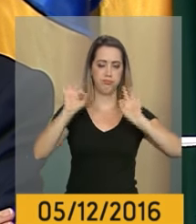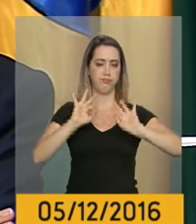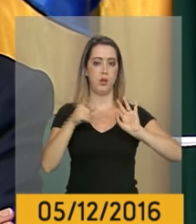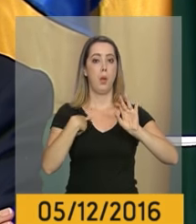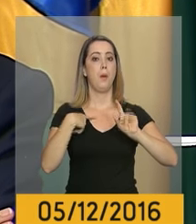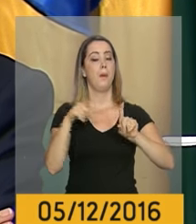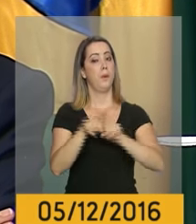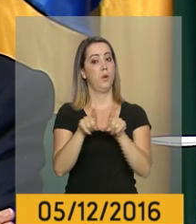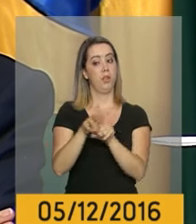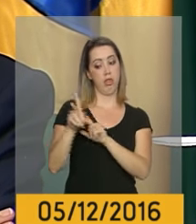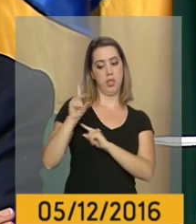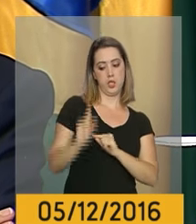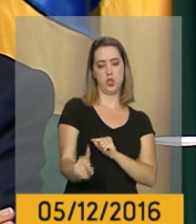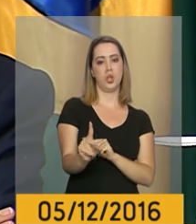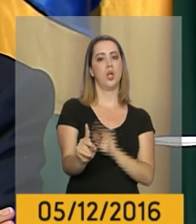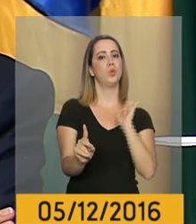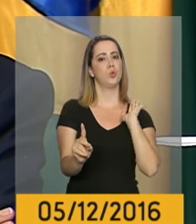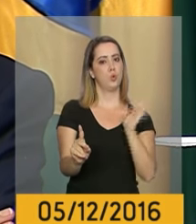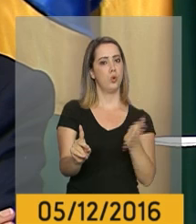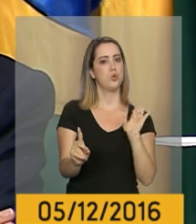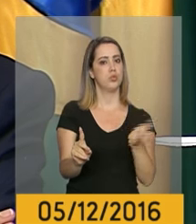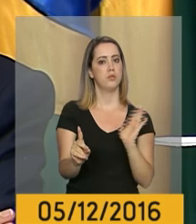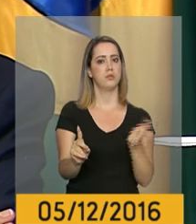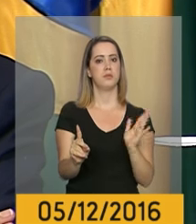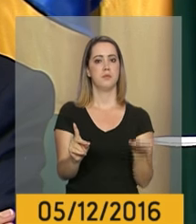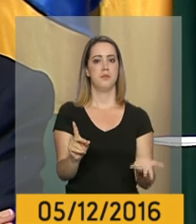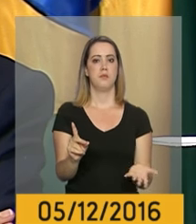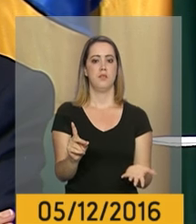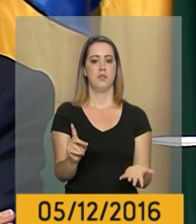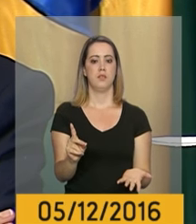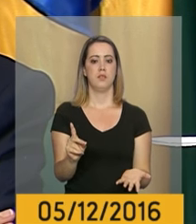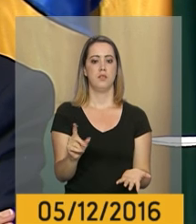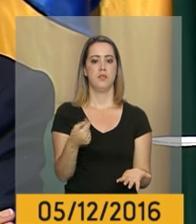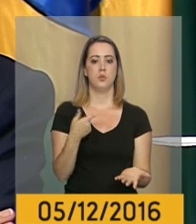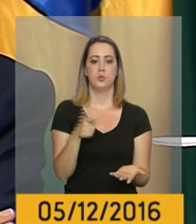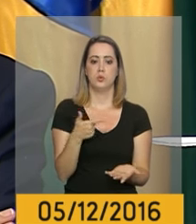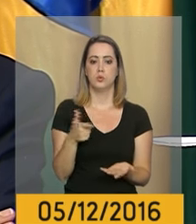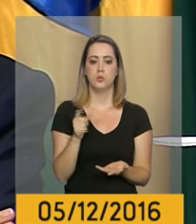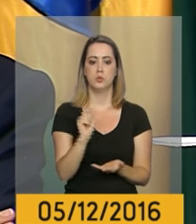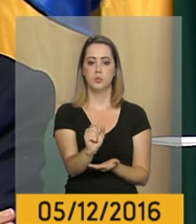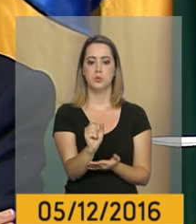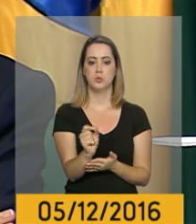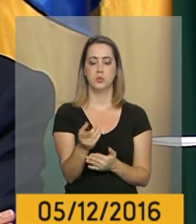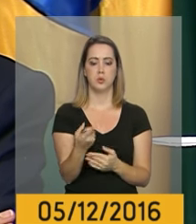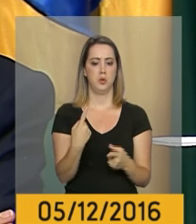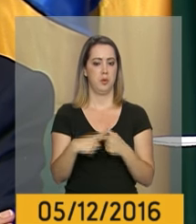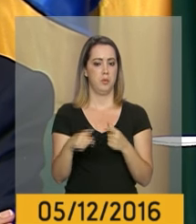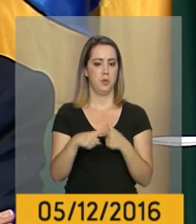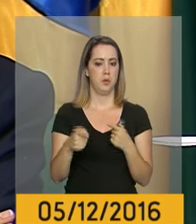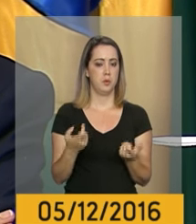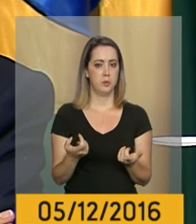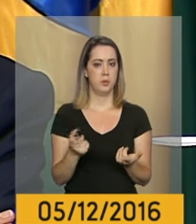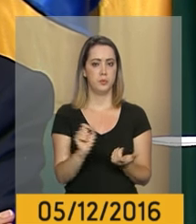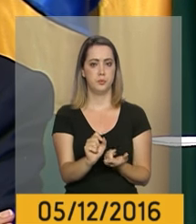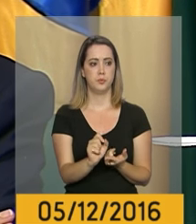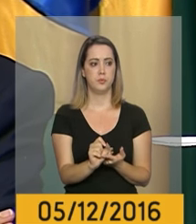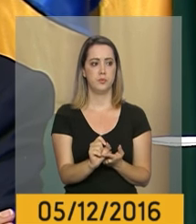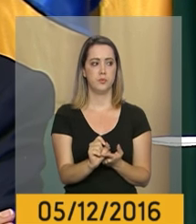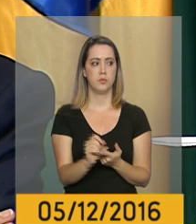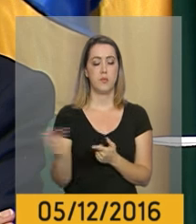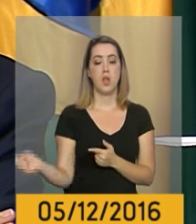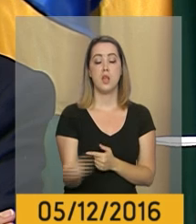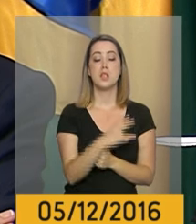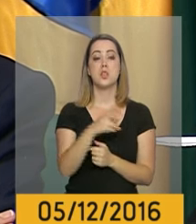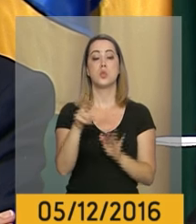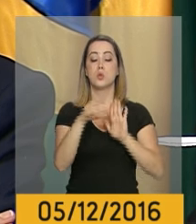direitos, como deve deve ser, eh, não serão atingidos, não é? Eh, as